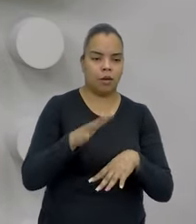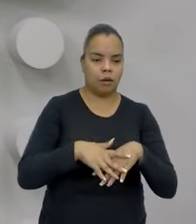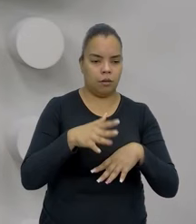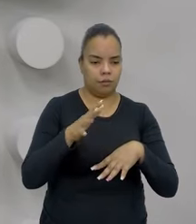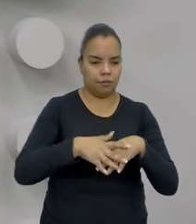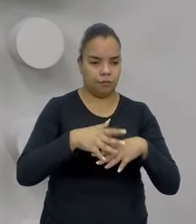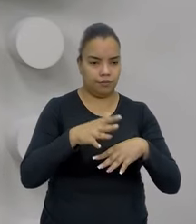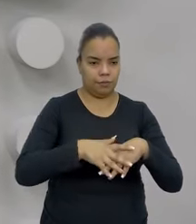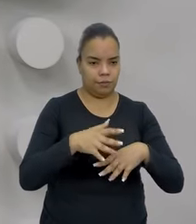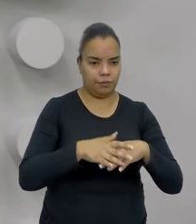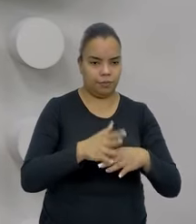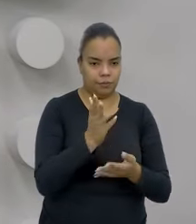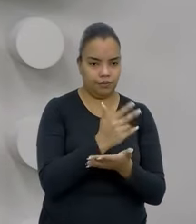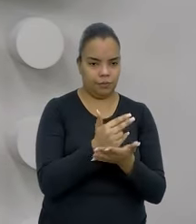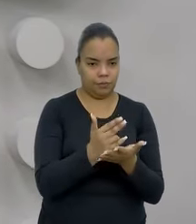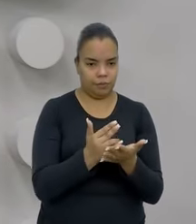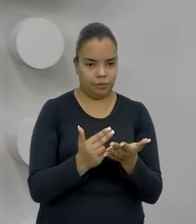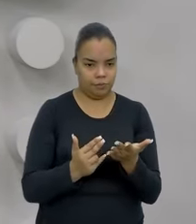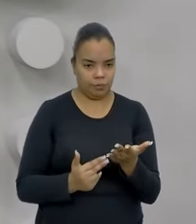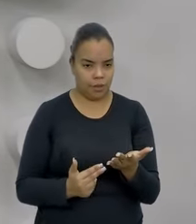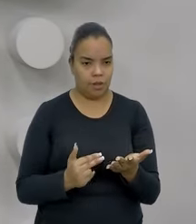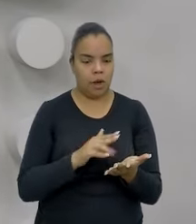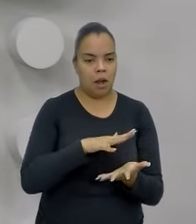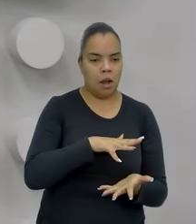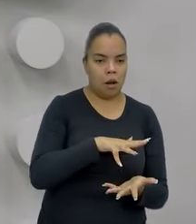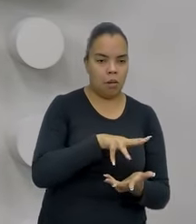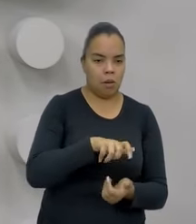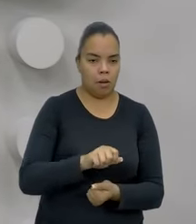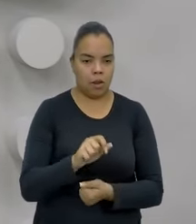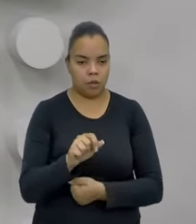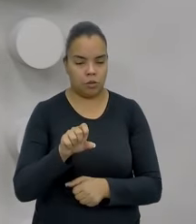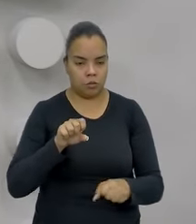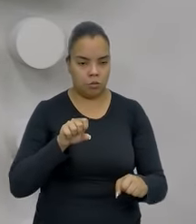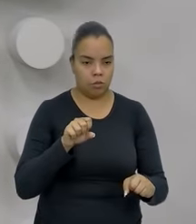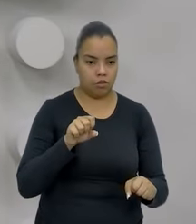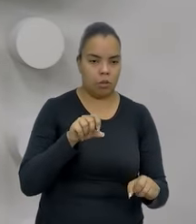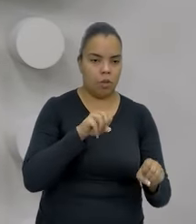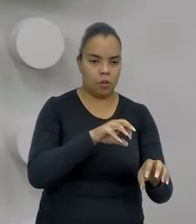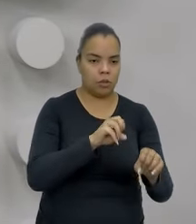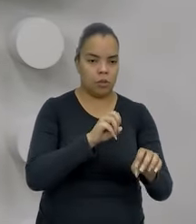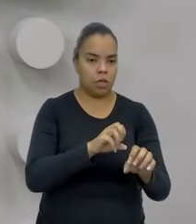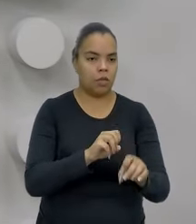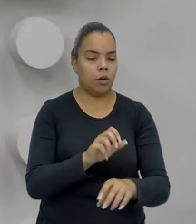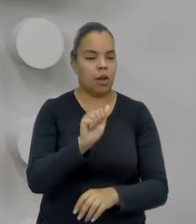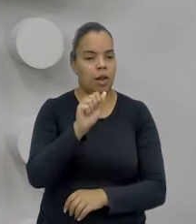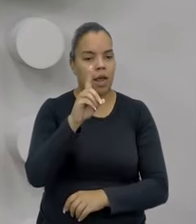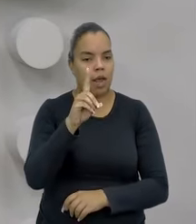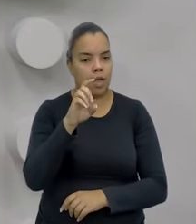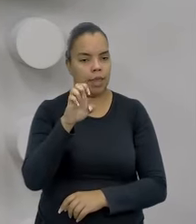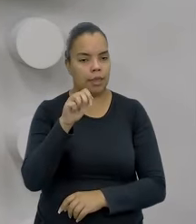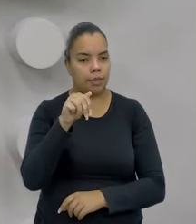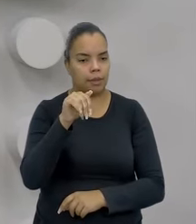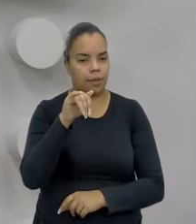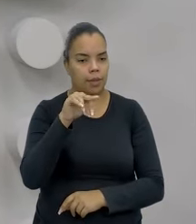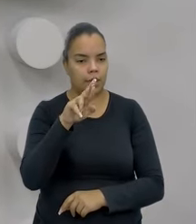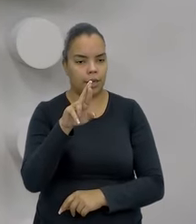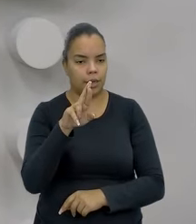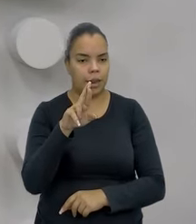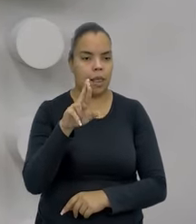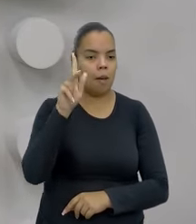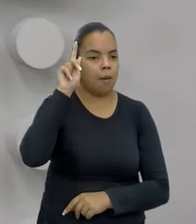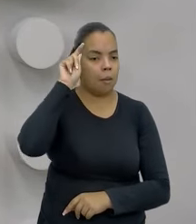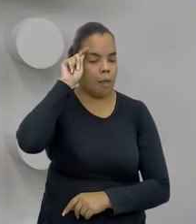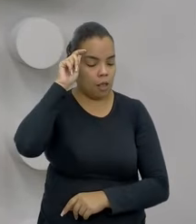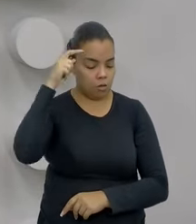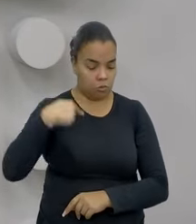princípio do desenho Universal bem eu sou formador Ademir Júnior sou um homem negro de pele clara possui